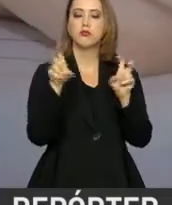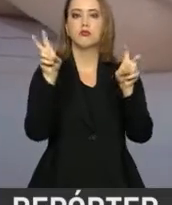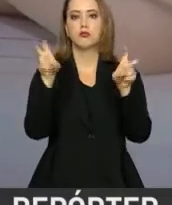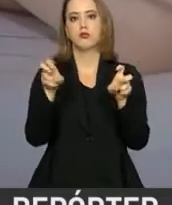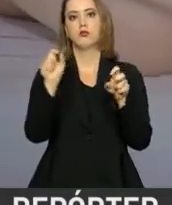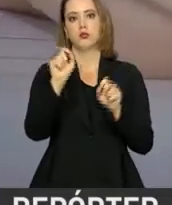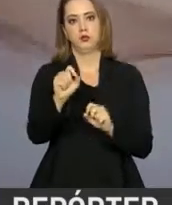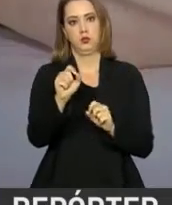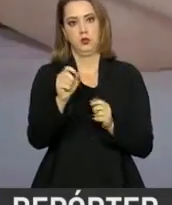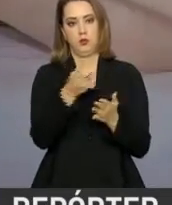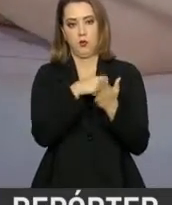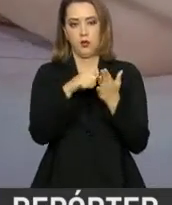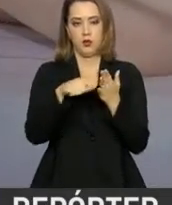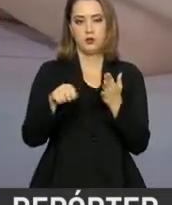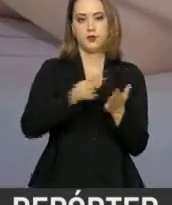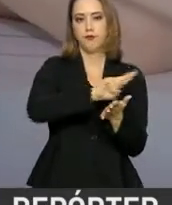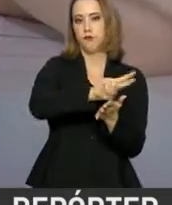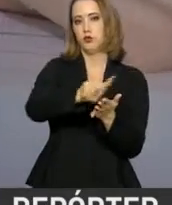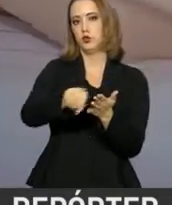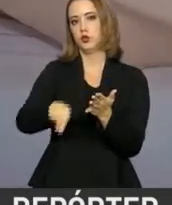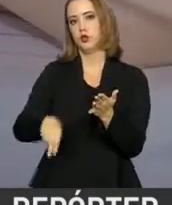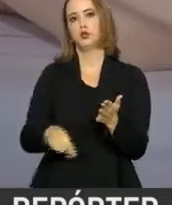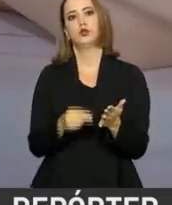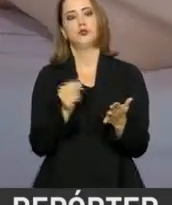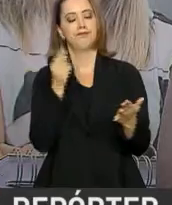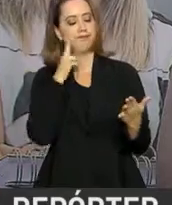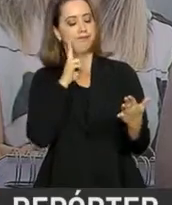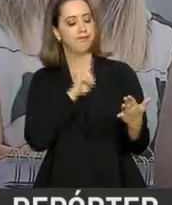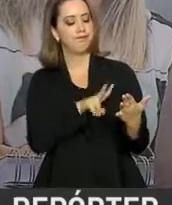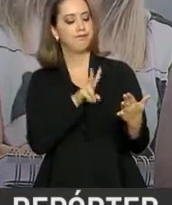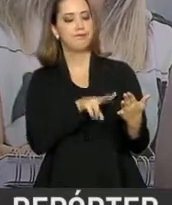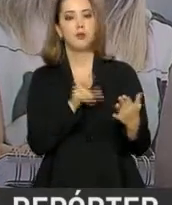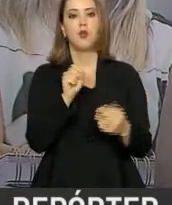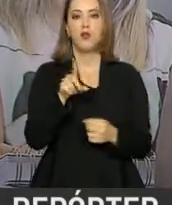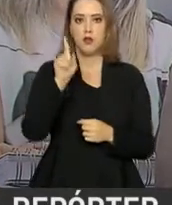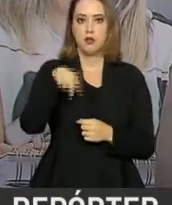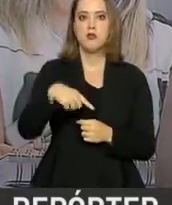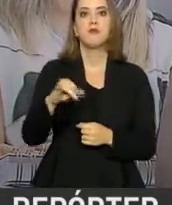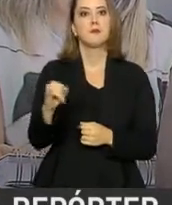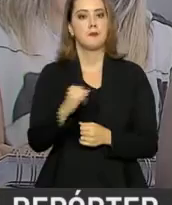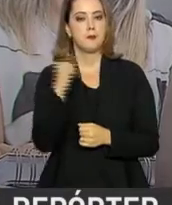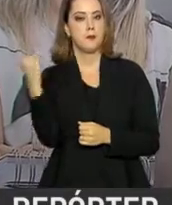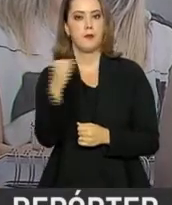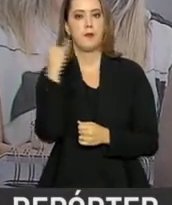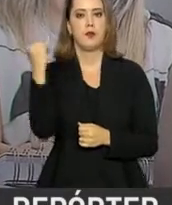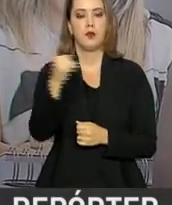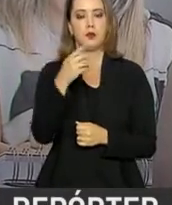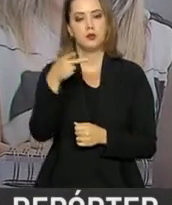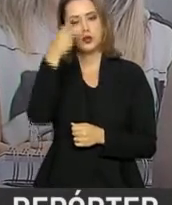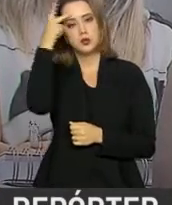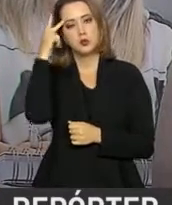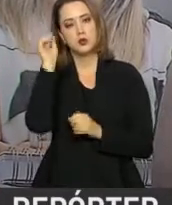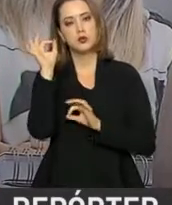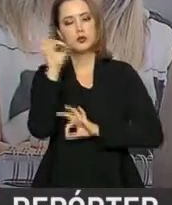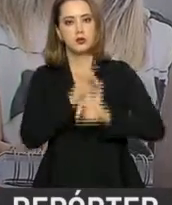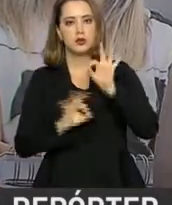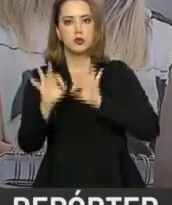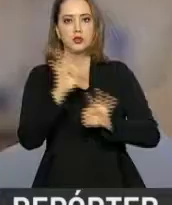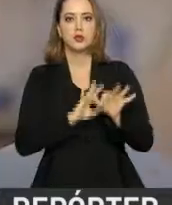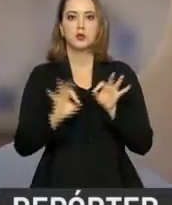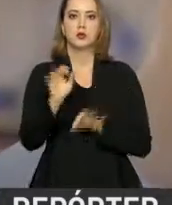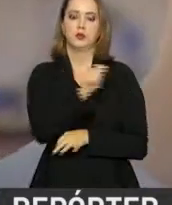redação avalia o aluno de várias maneiras e é motivo de sobra para os candidatos que estão se preparando para fazer o enem ficarem